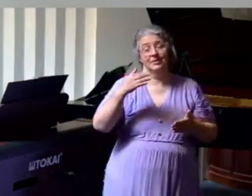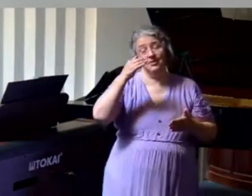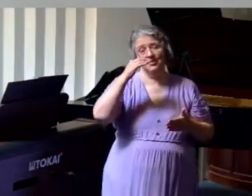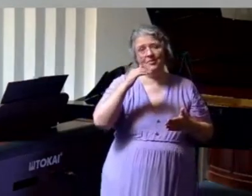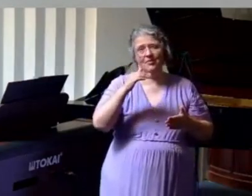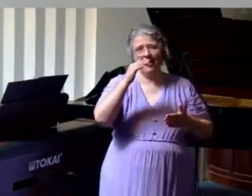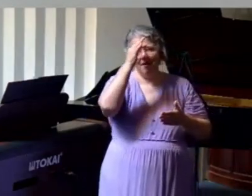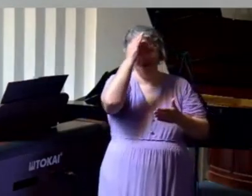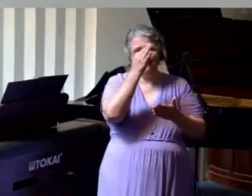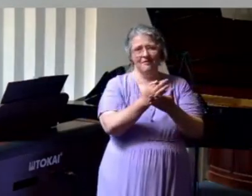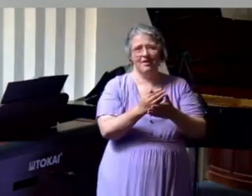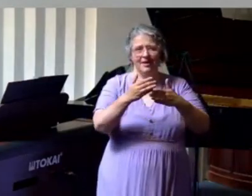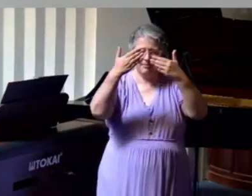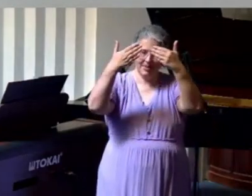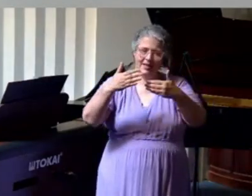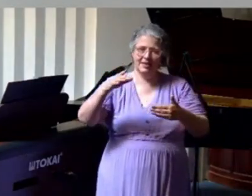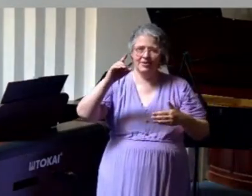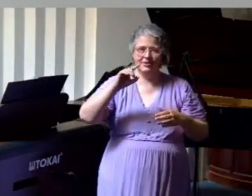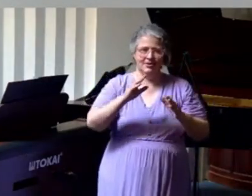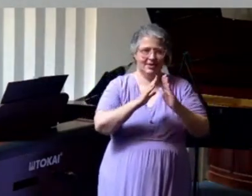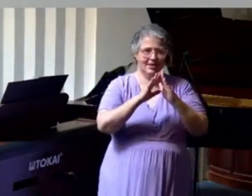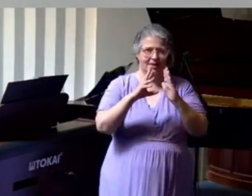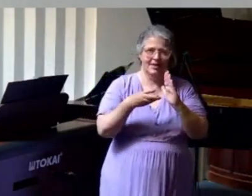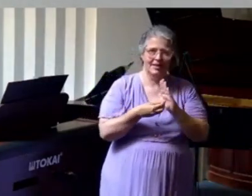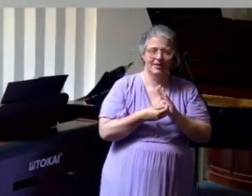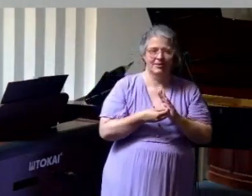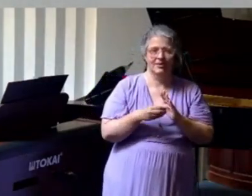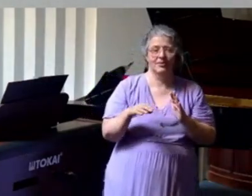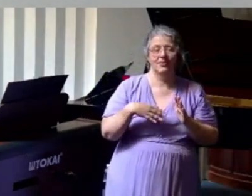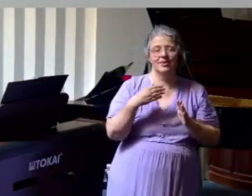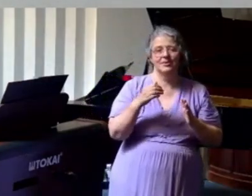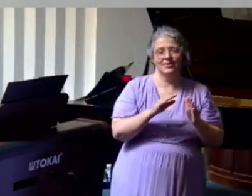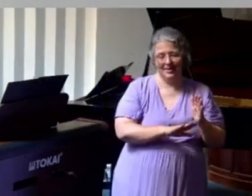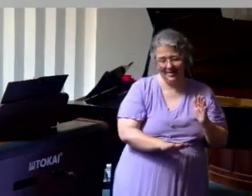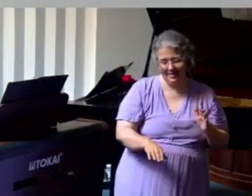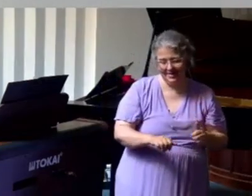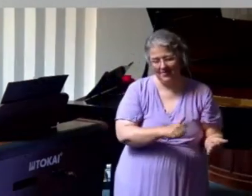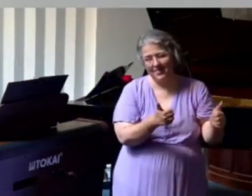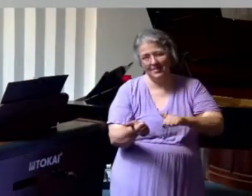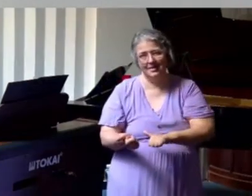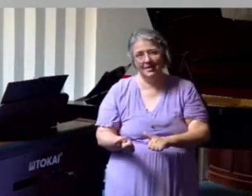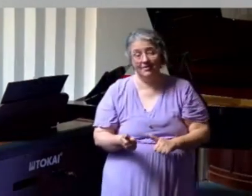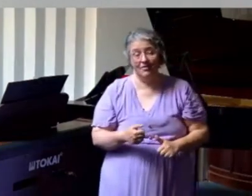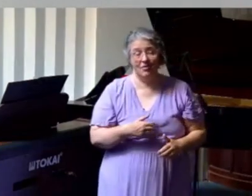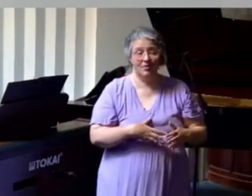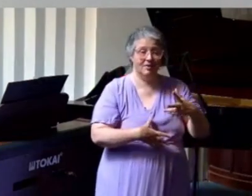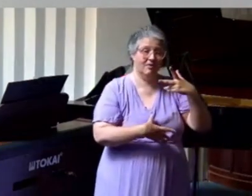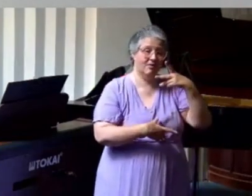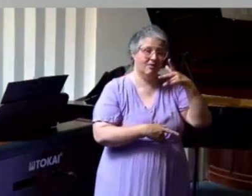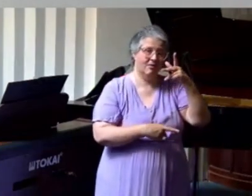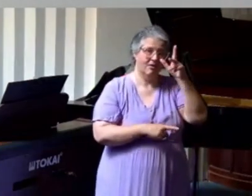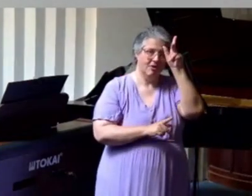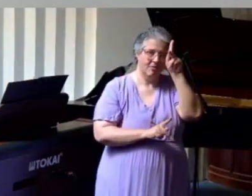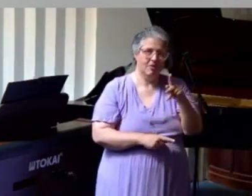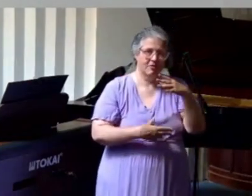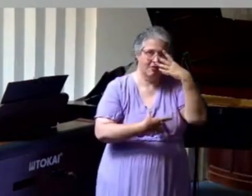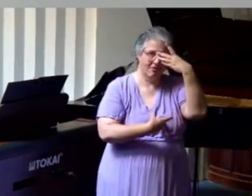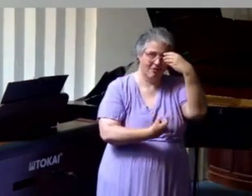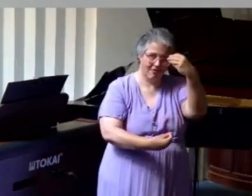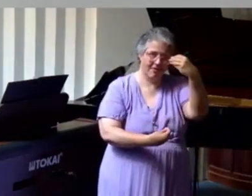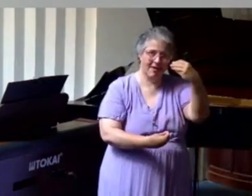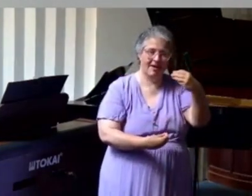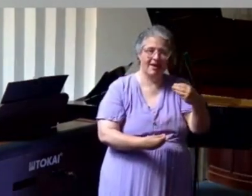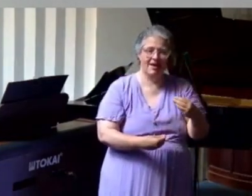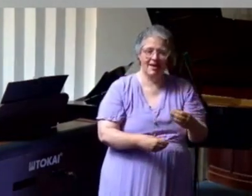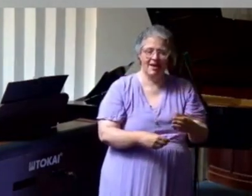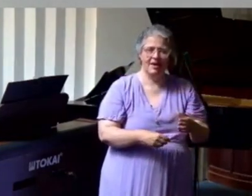igreja? As crianças, quando foram batizadas pelos pais. Depois, quando eu professei a fé publicamente. De